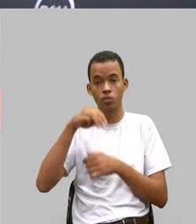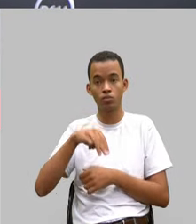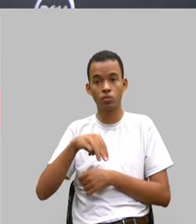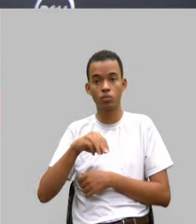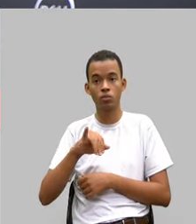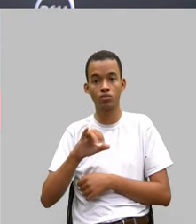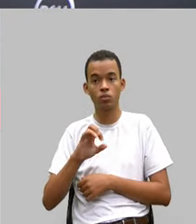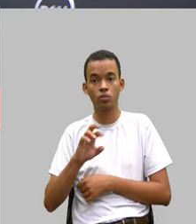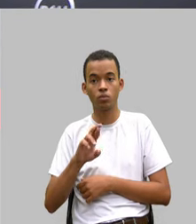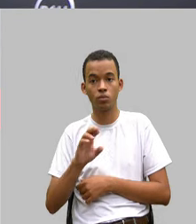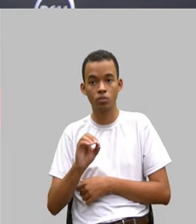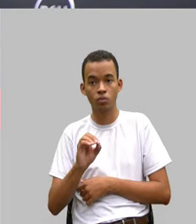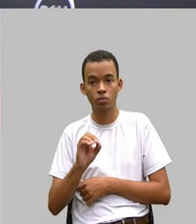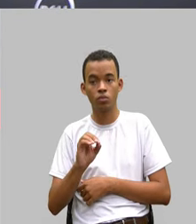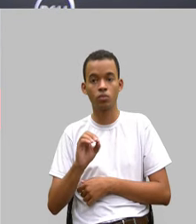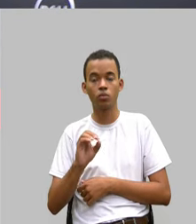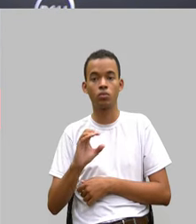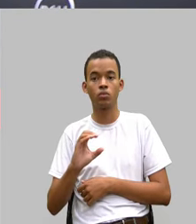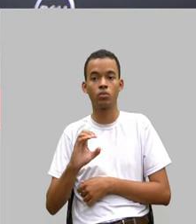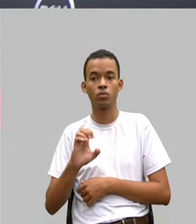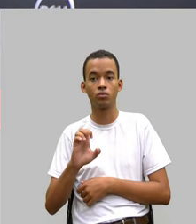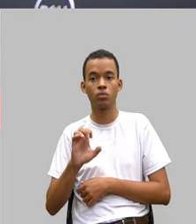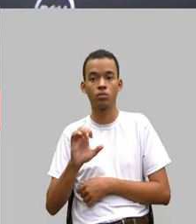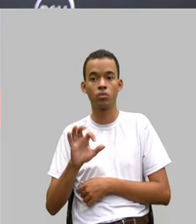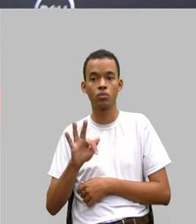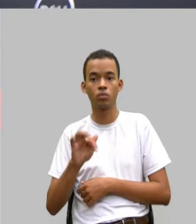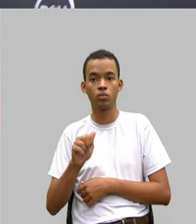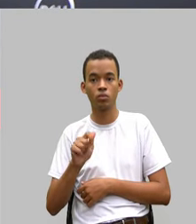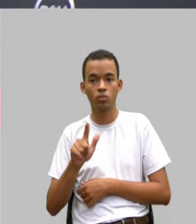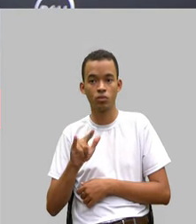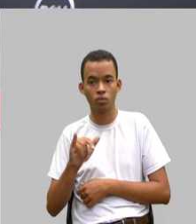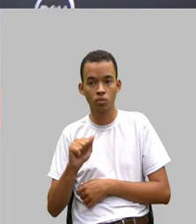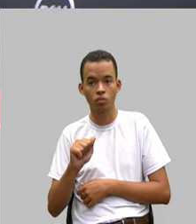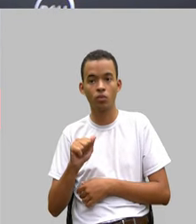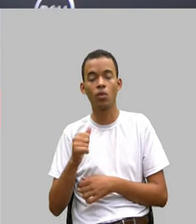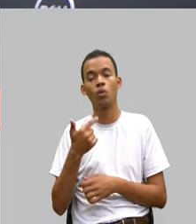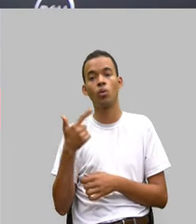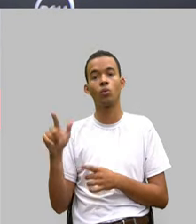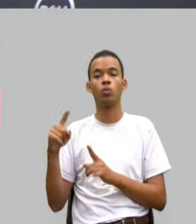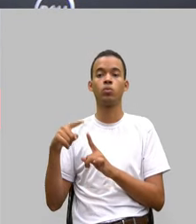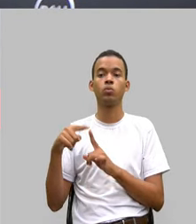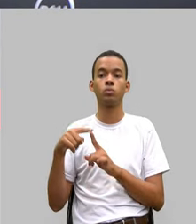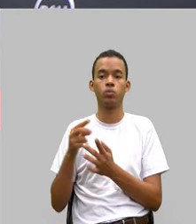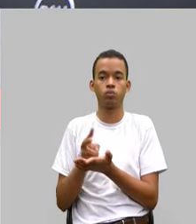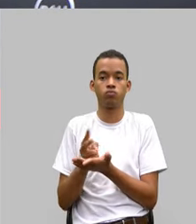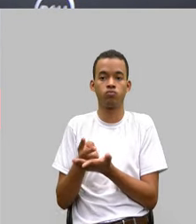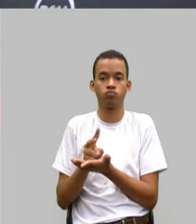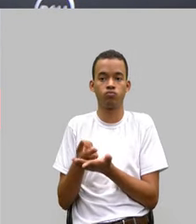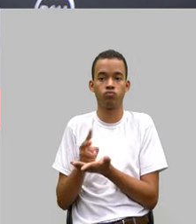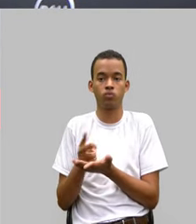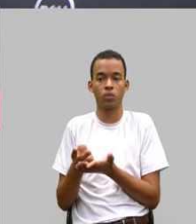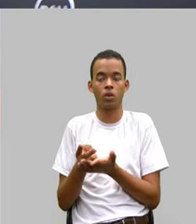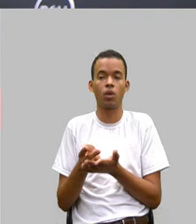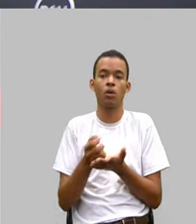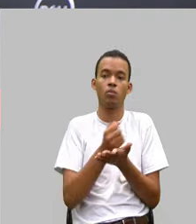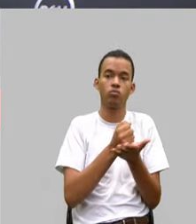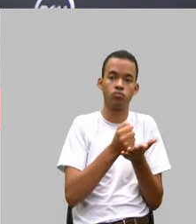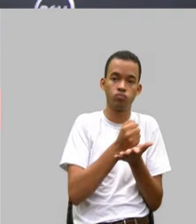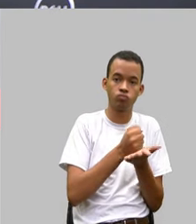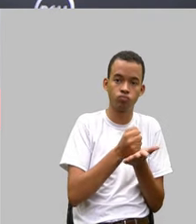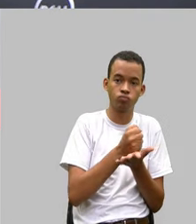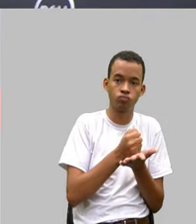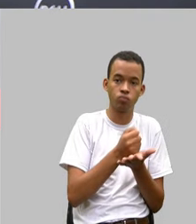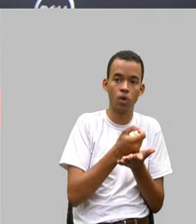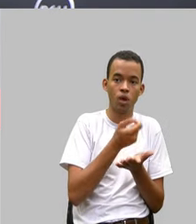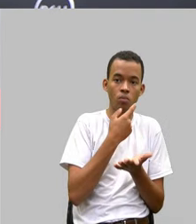tá ele tinha Síndrome de West é uma epilepsia refratária ou seja intratável com os medicamentos convencionais e ele